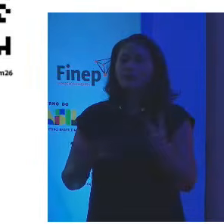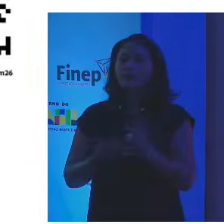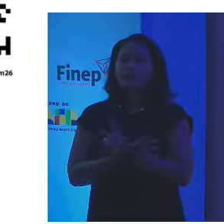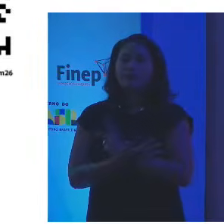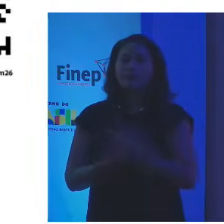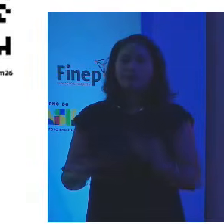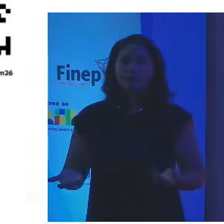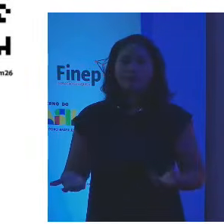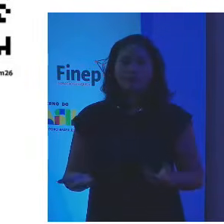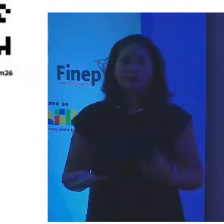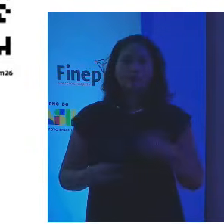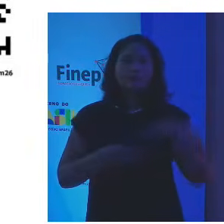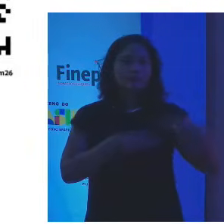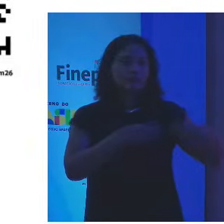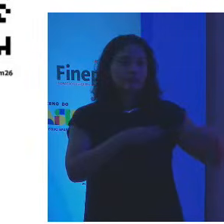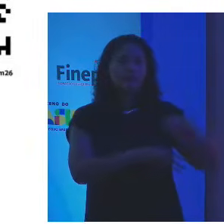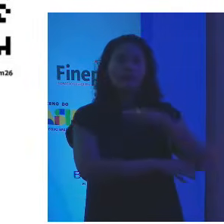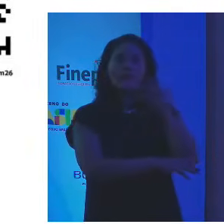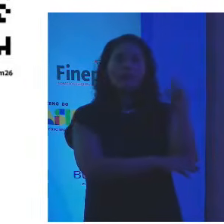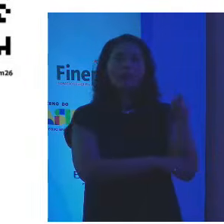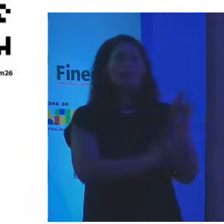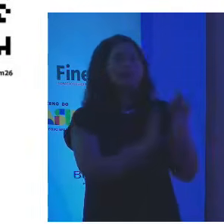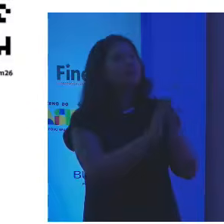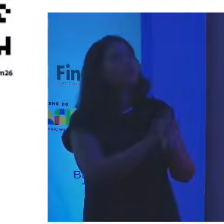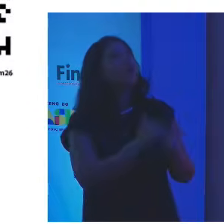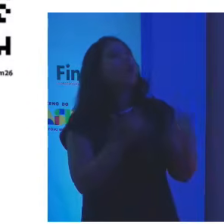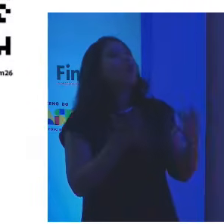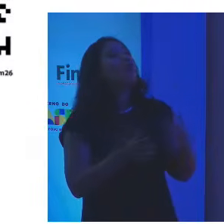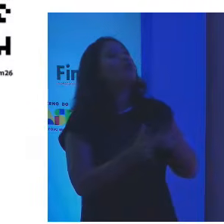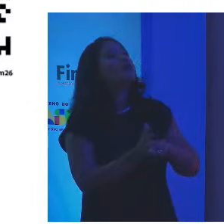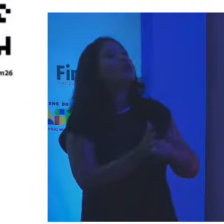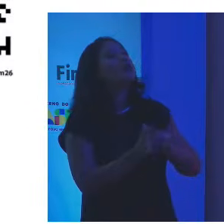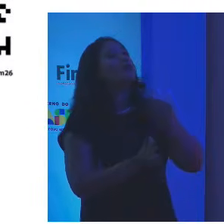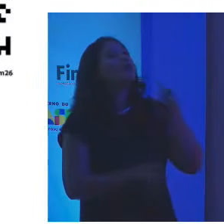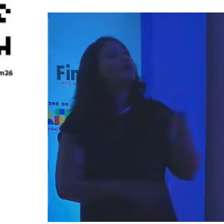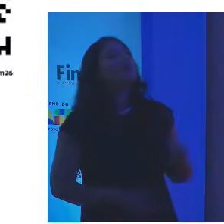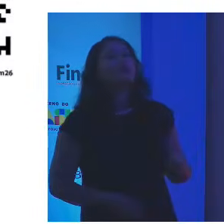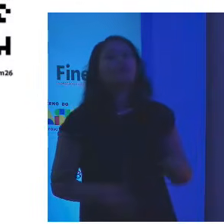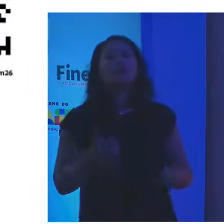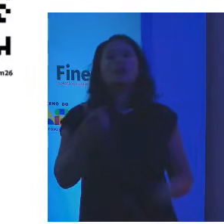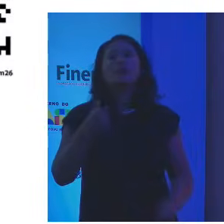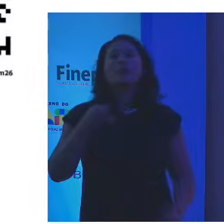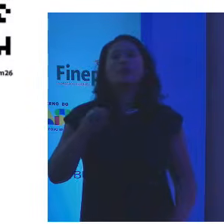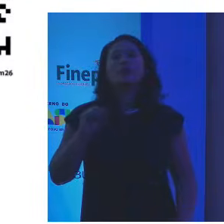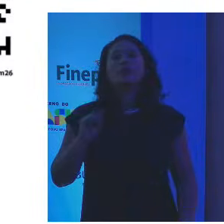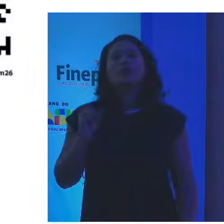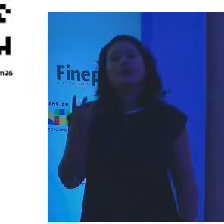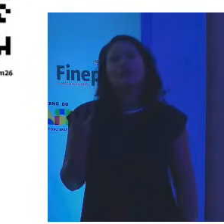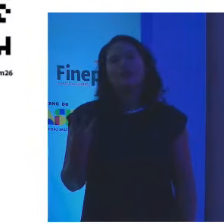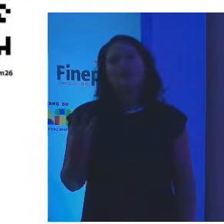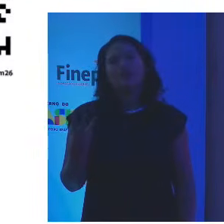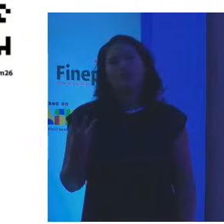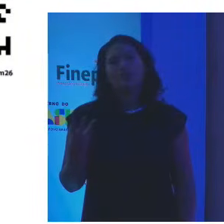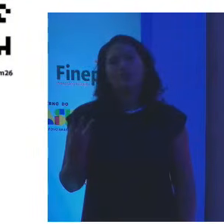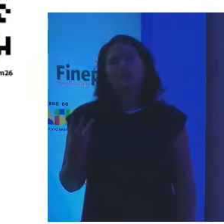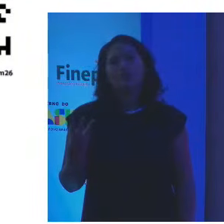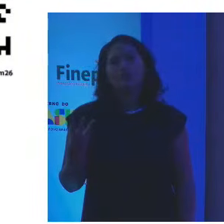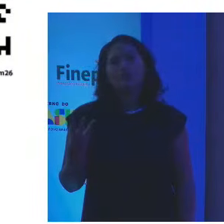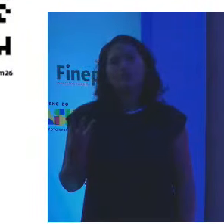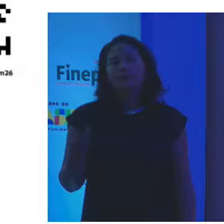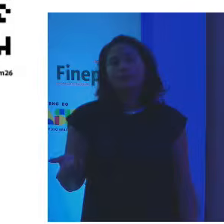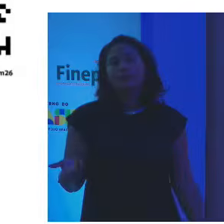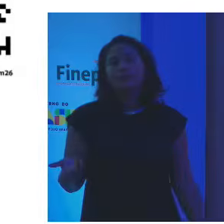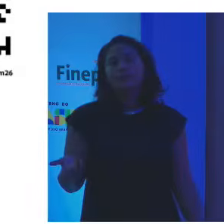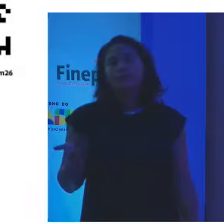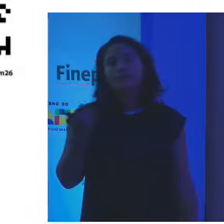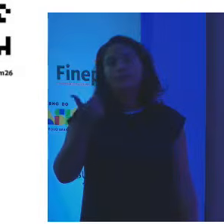errado. Aí você vai no Ministério da Pesca e Aquicultura e pergunta de quando que é essa decisão do defeso? 1983. São